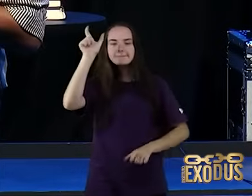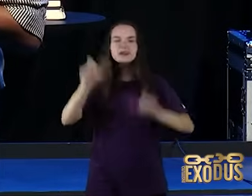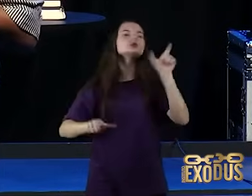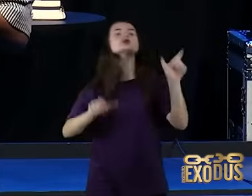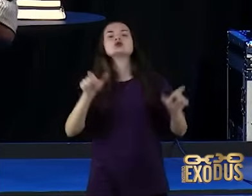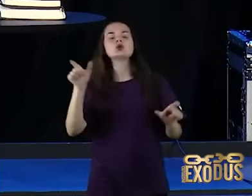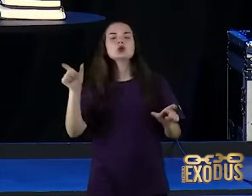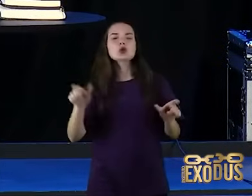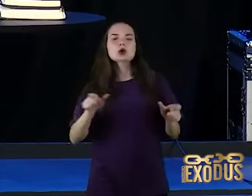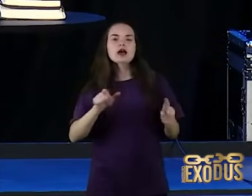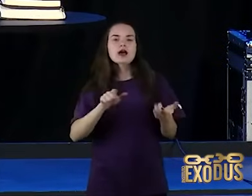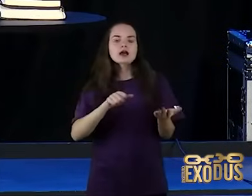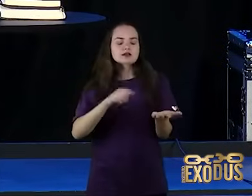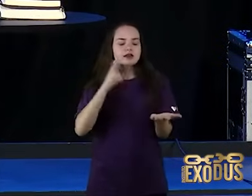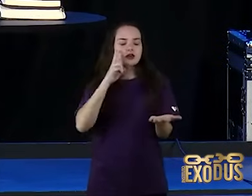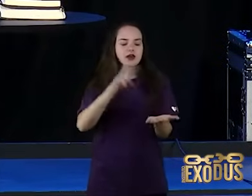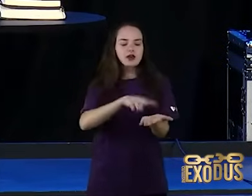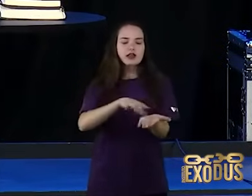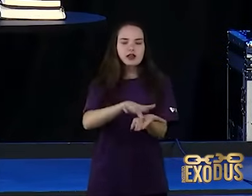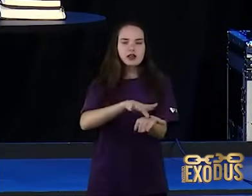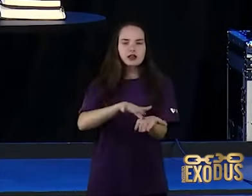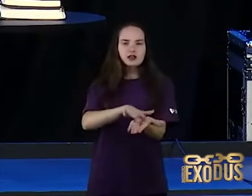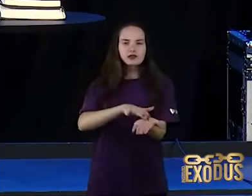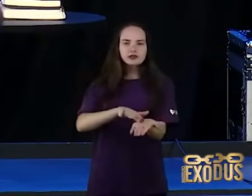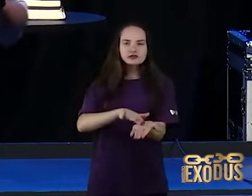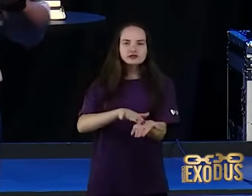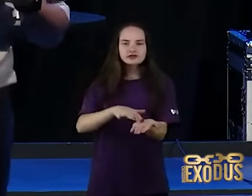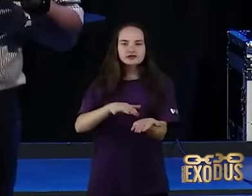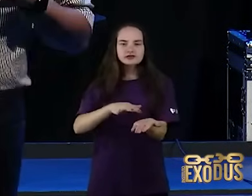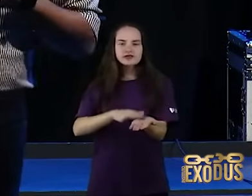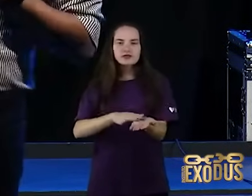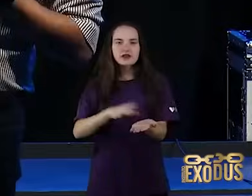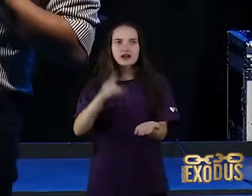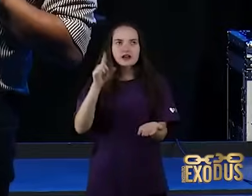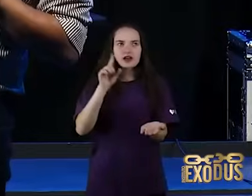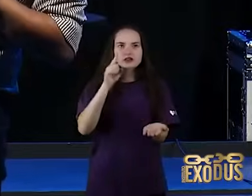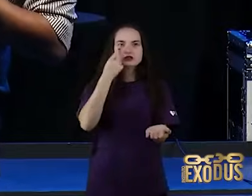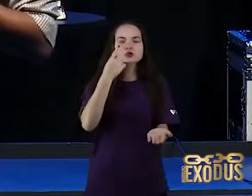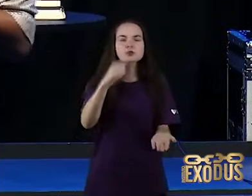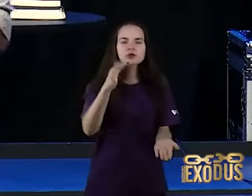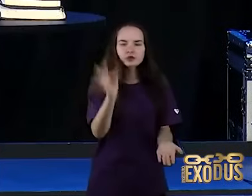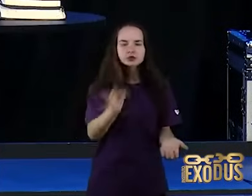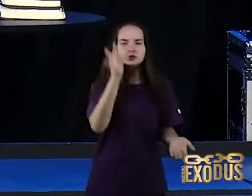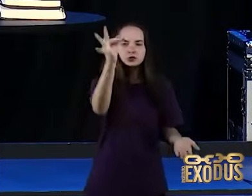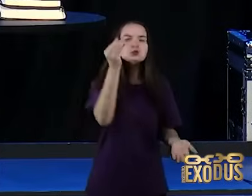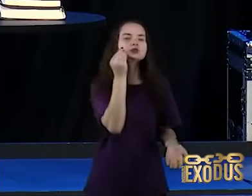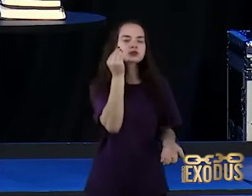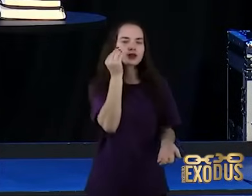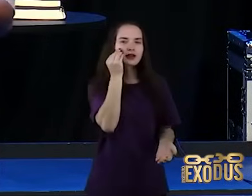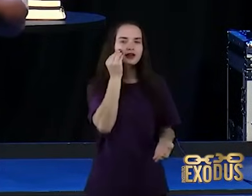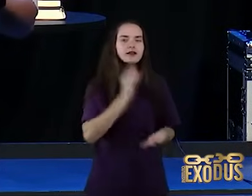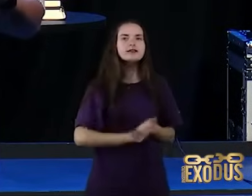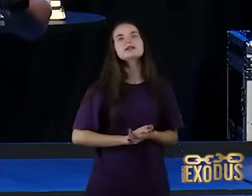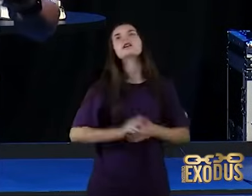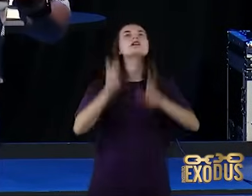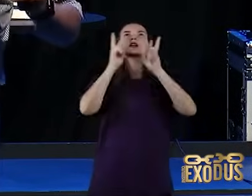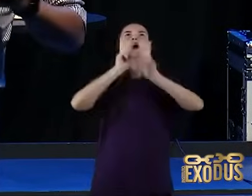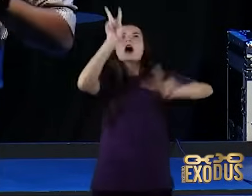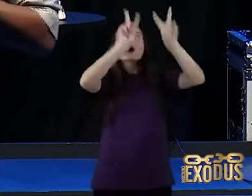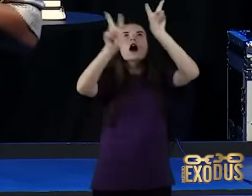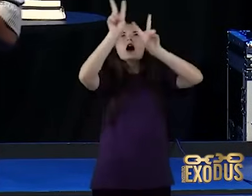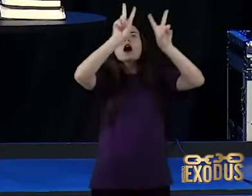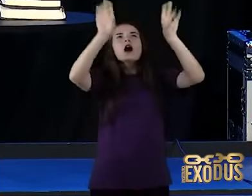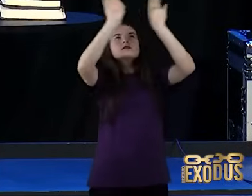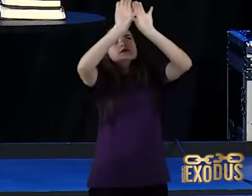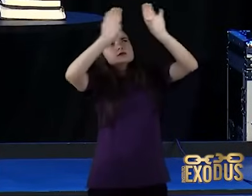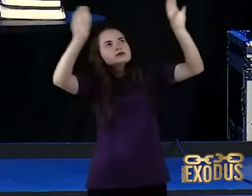adivinhos aqueles que lançam mão da sorte que olham pros movimentos